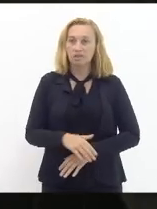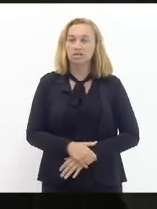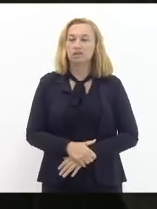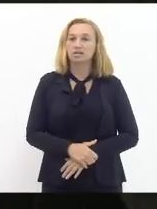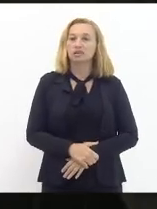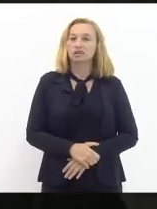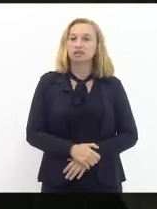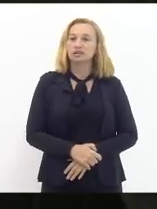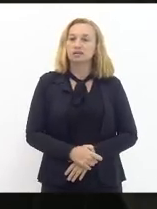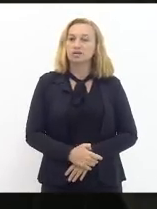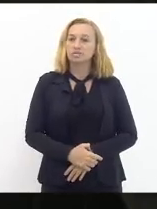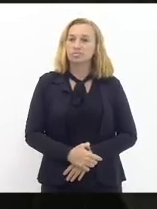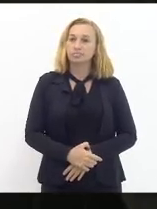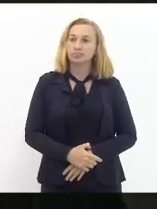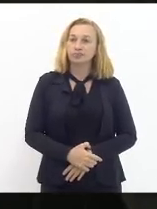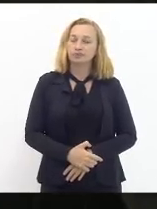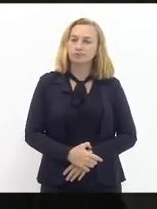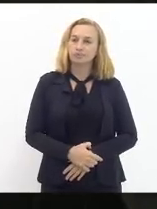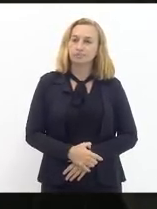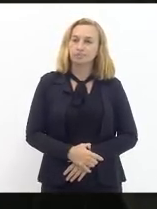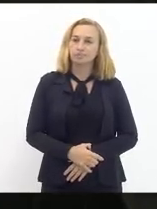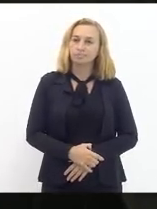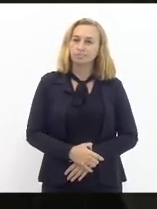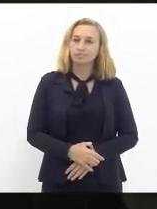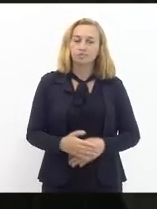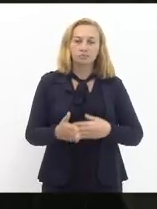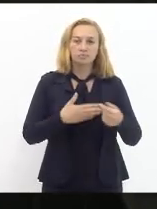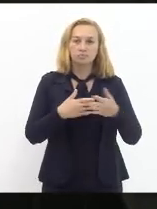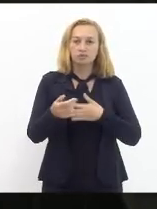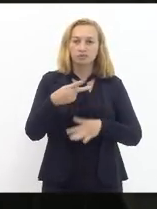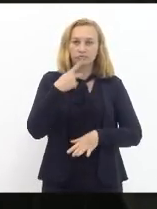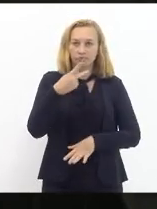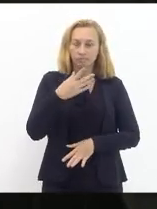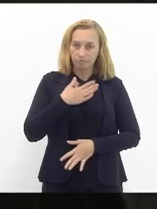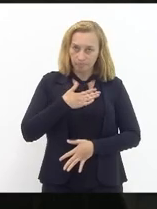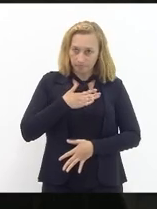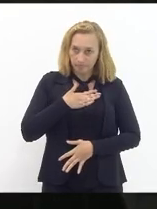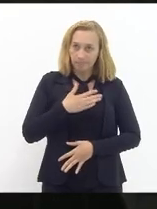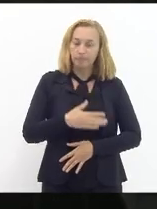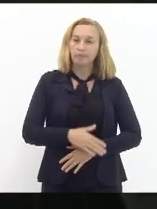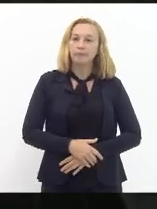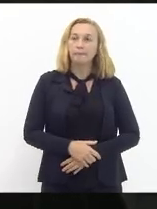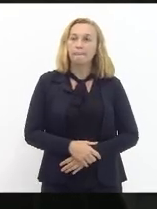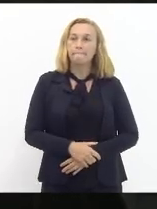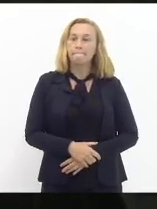preliminar de qualquer fala minha, teria aqui